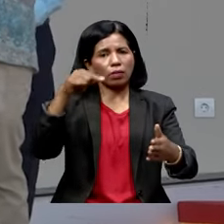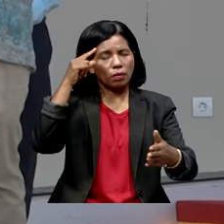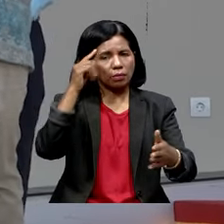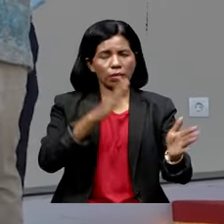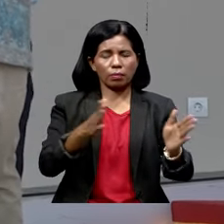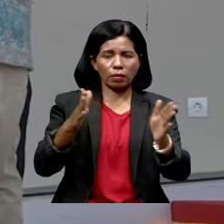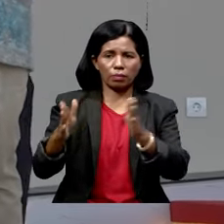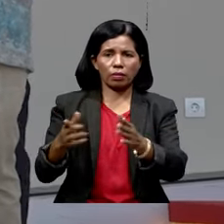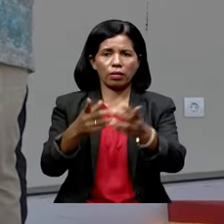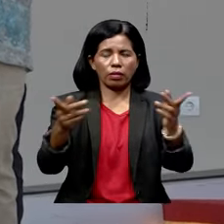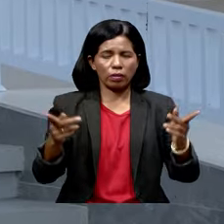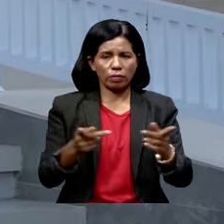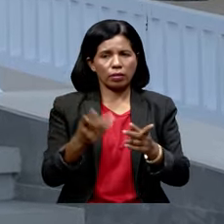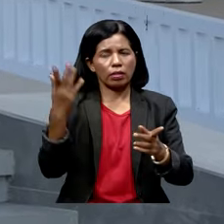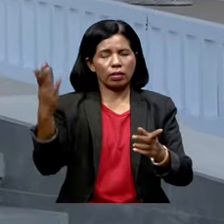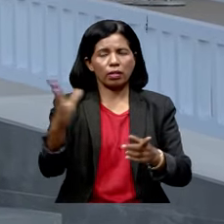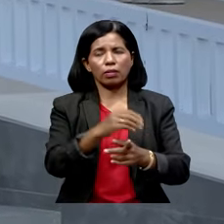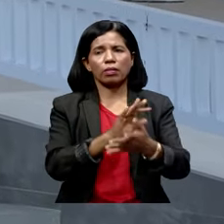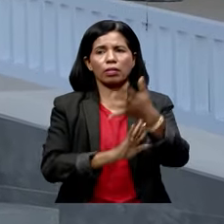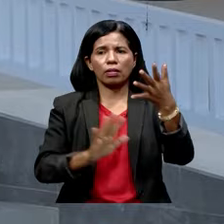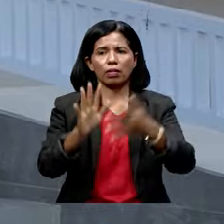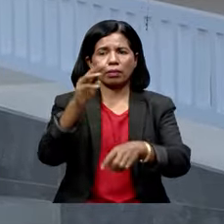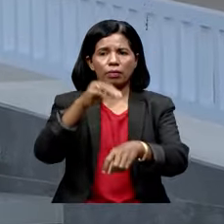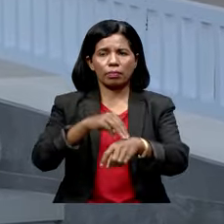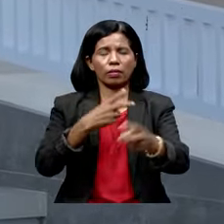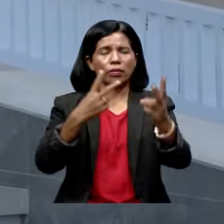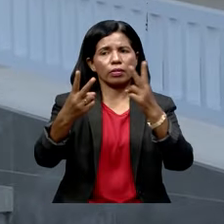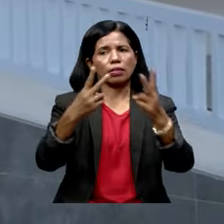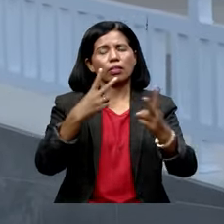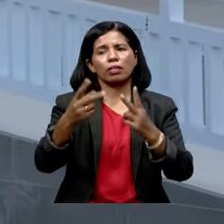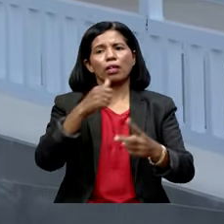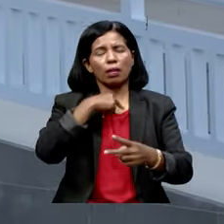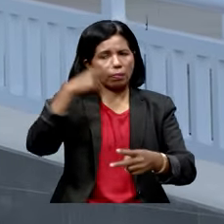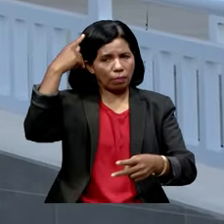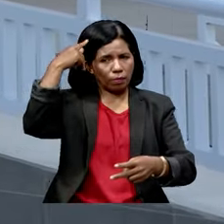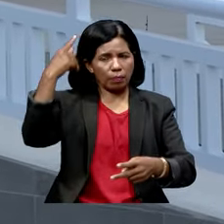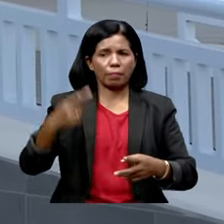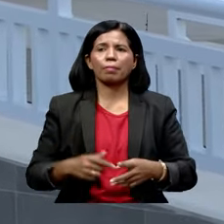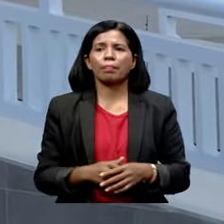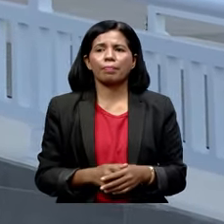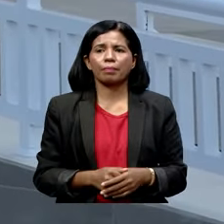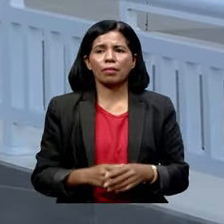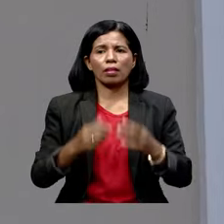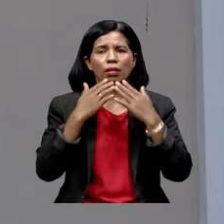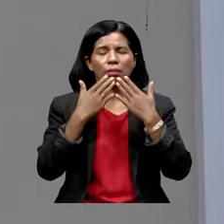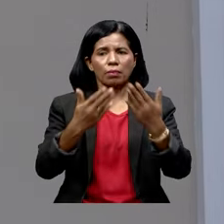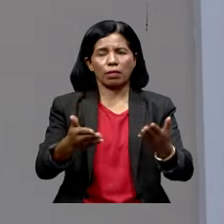prepara ona fatin referi, hoje celebra missa ba visita Papa Francisco Nian. Agradece ba